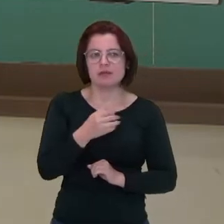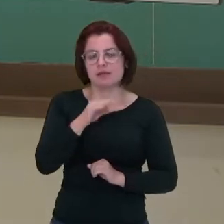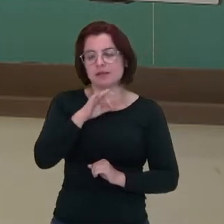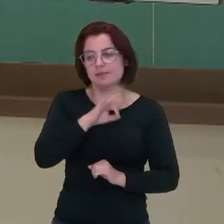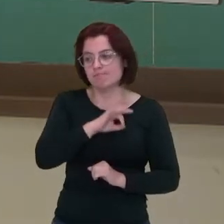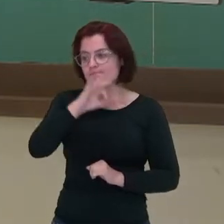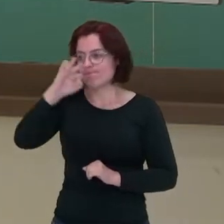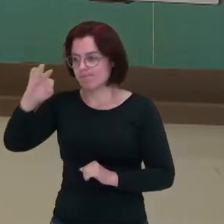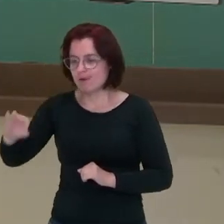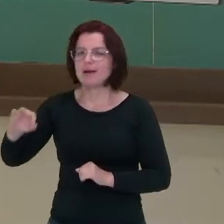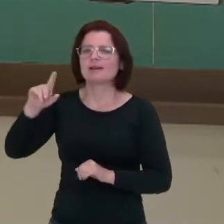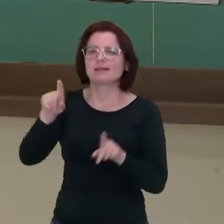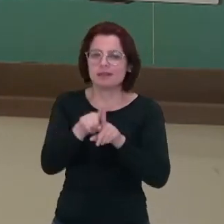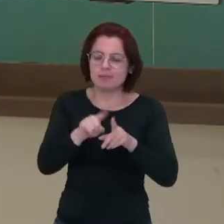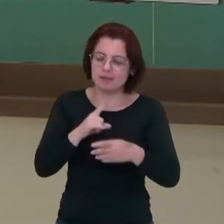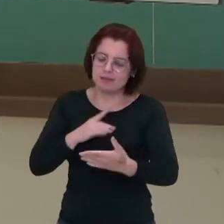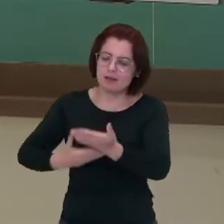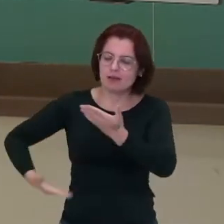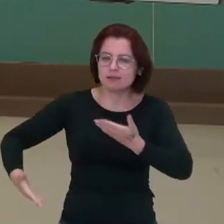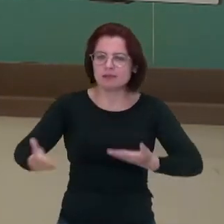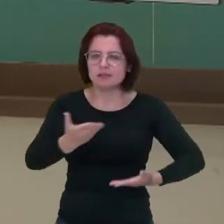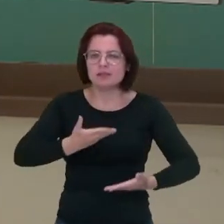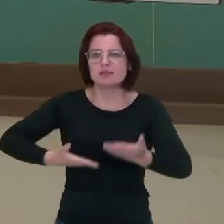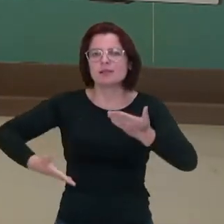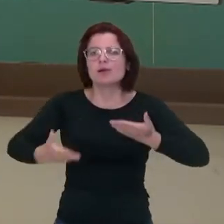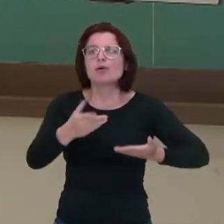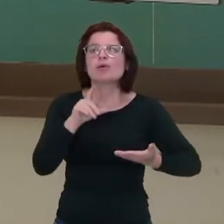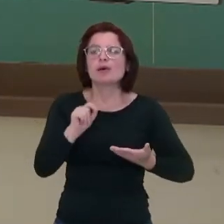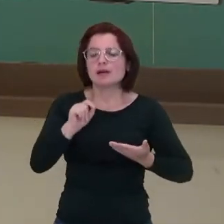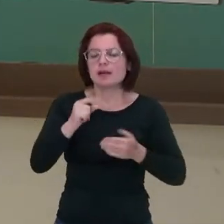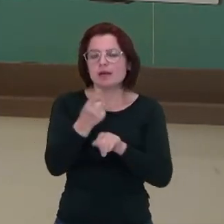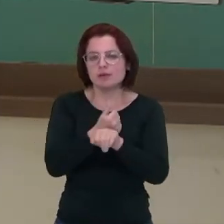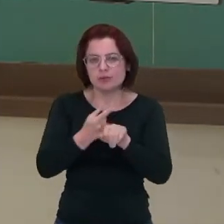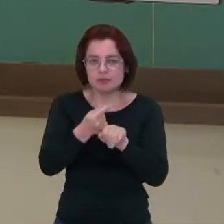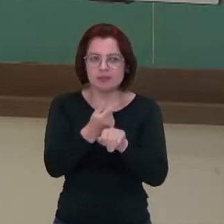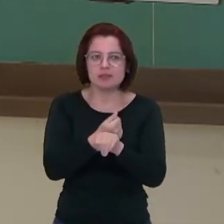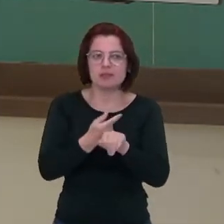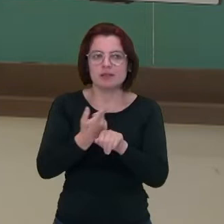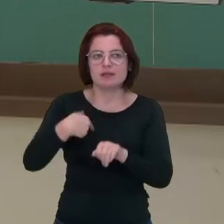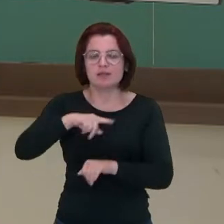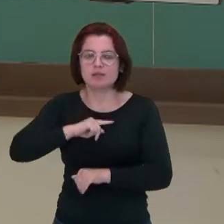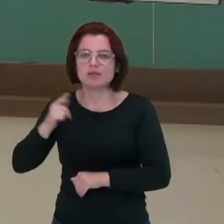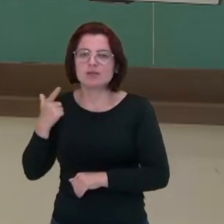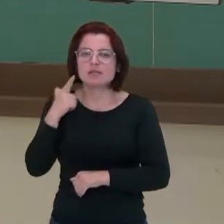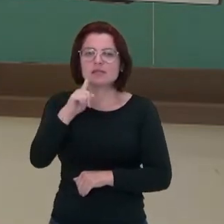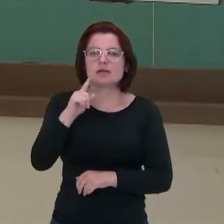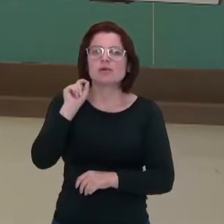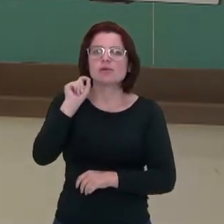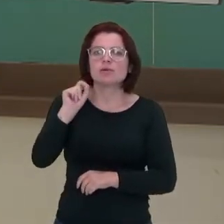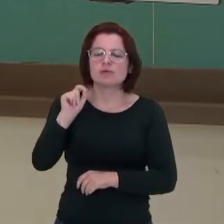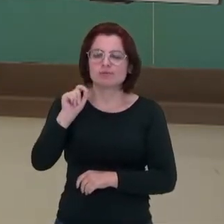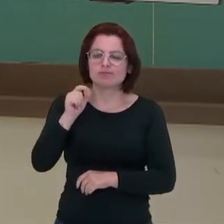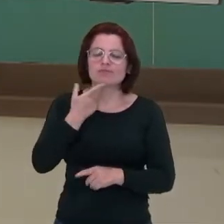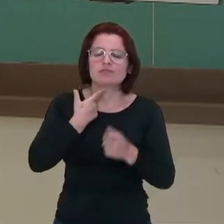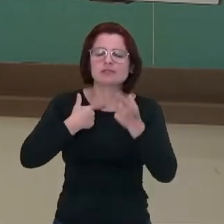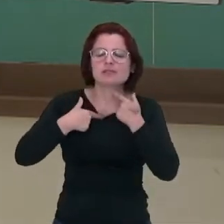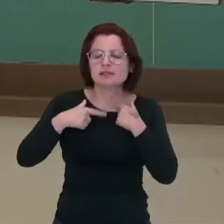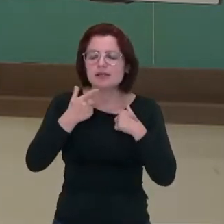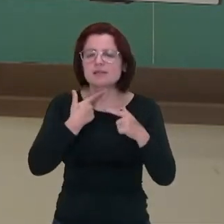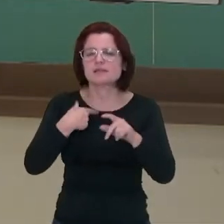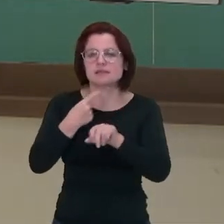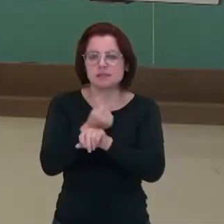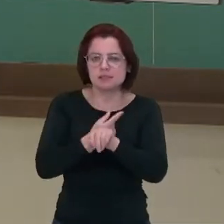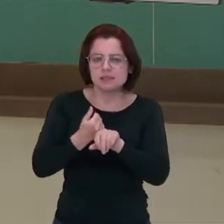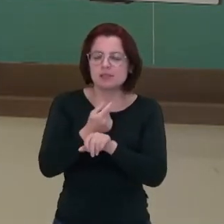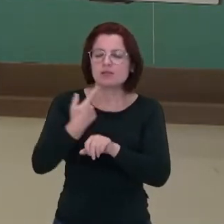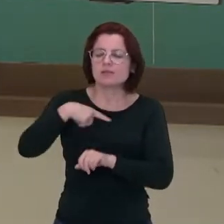a economia movimentar, mas também faz nós conseguirmos atingir os nossos desejos financeiros,